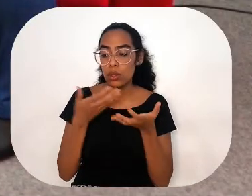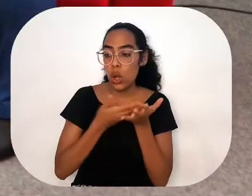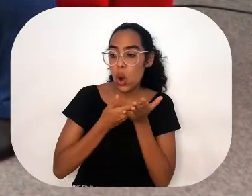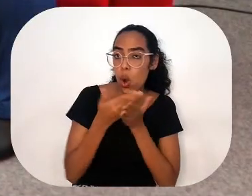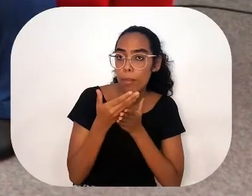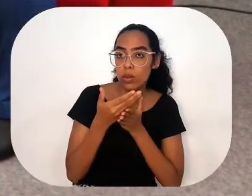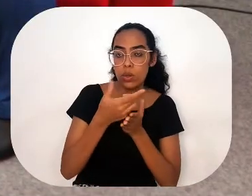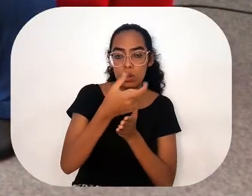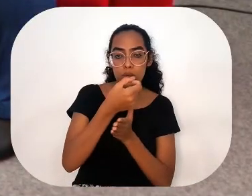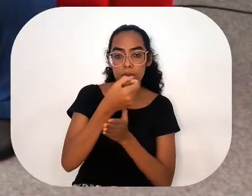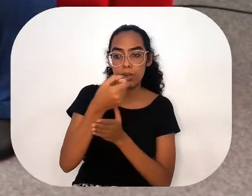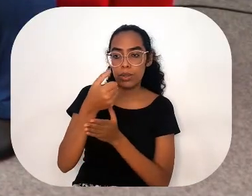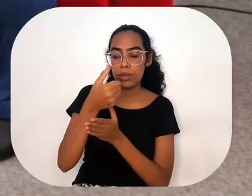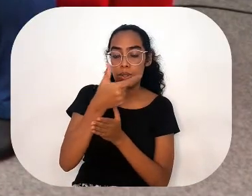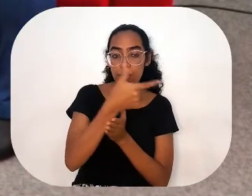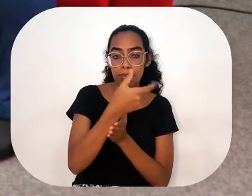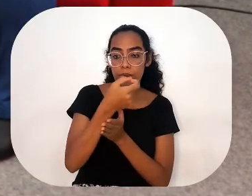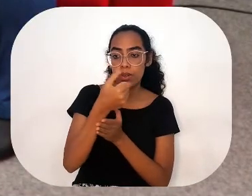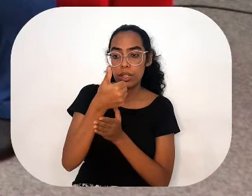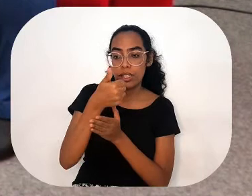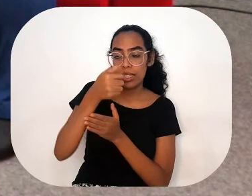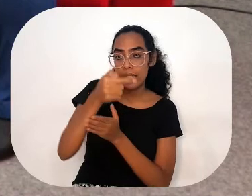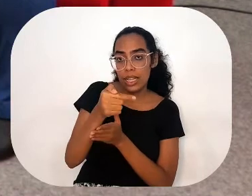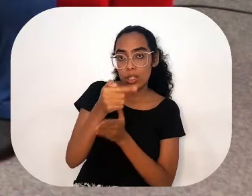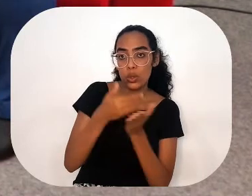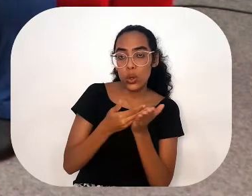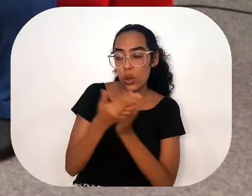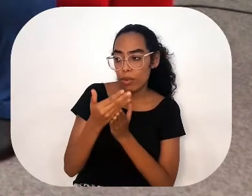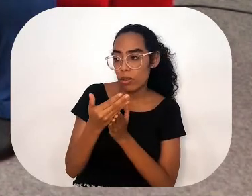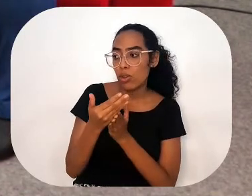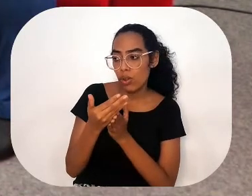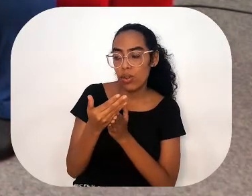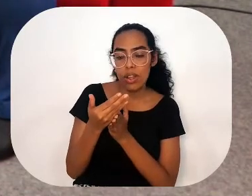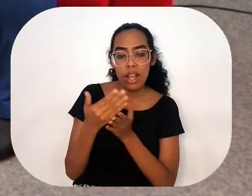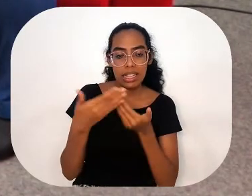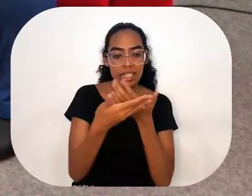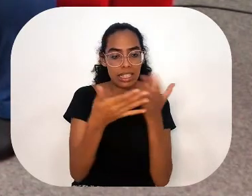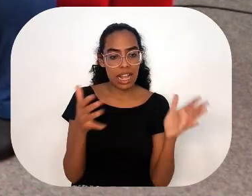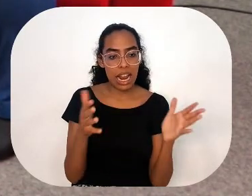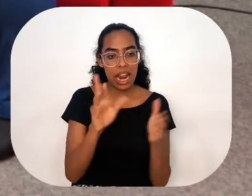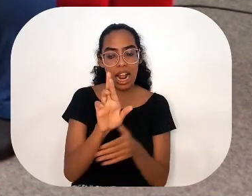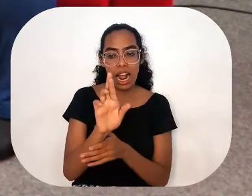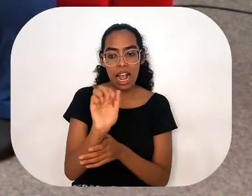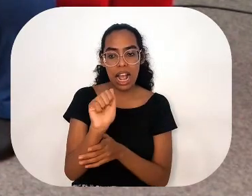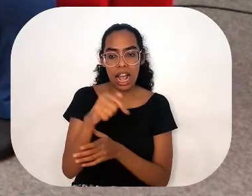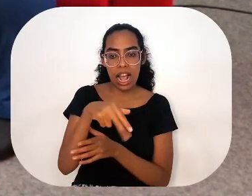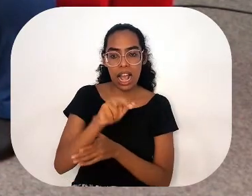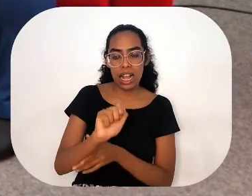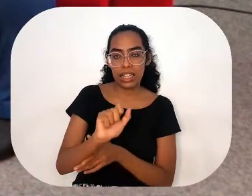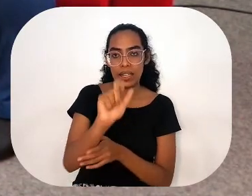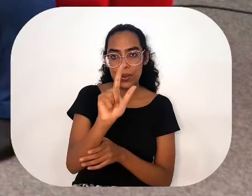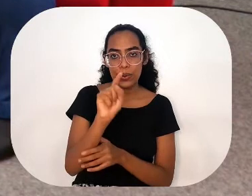em 2017 a gente fez uma mesa redonda na na sala Raquel de Queiroz que nós temos